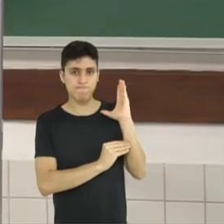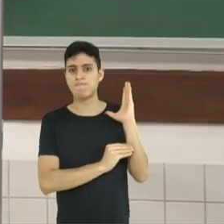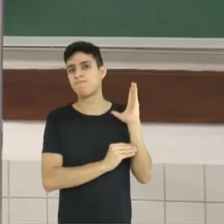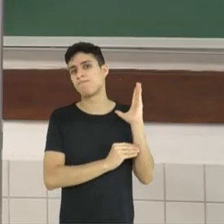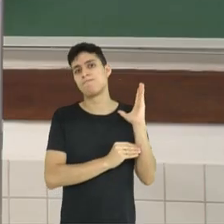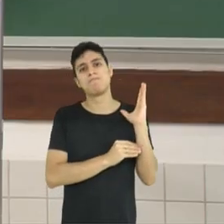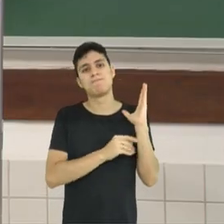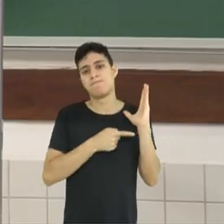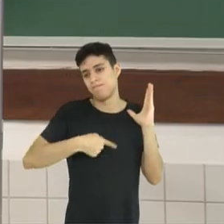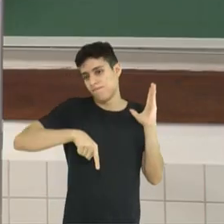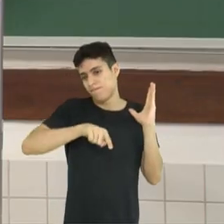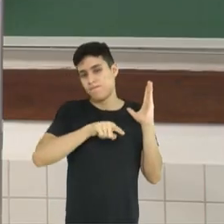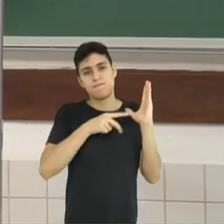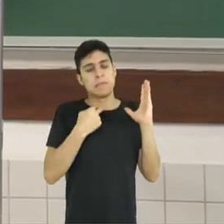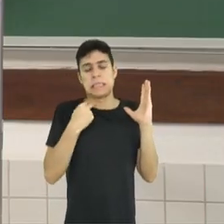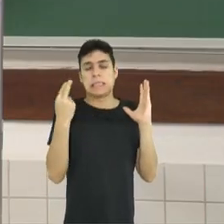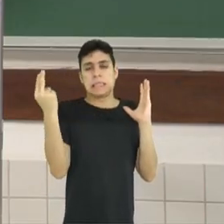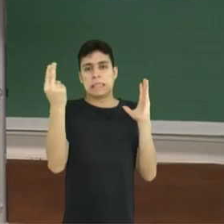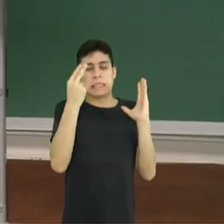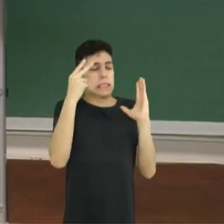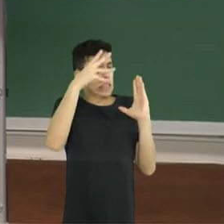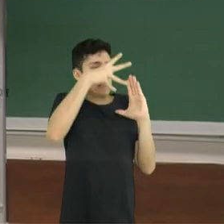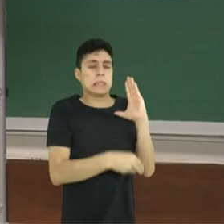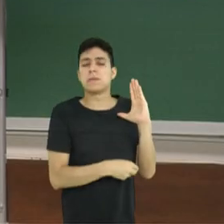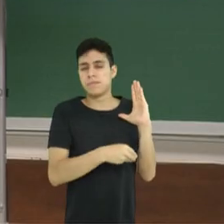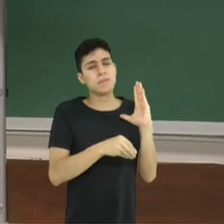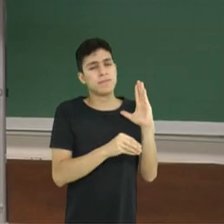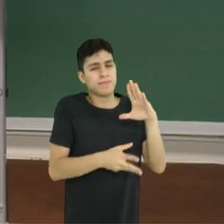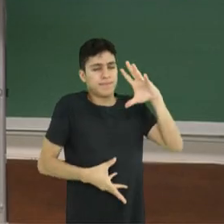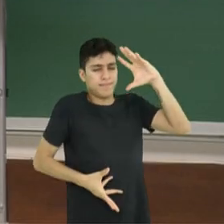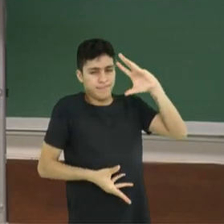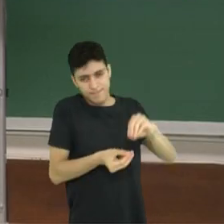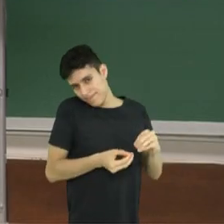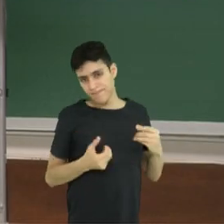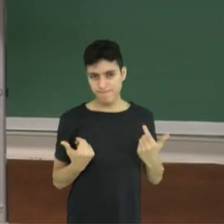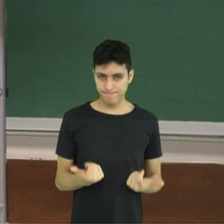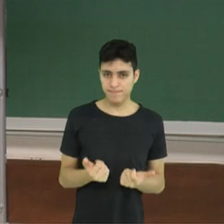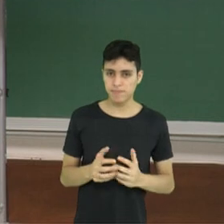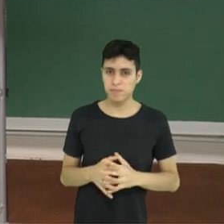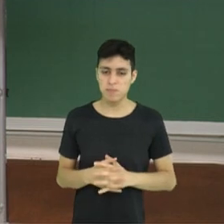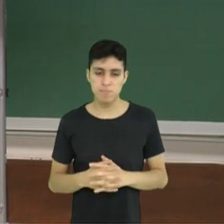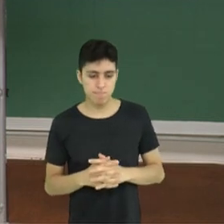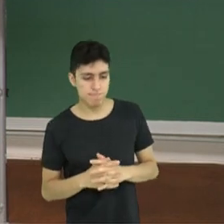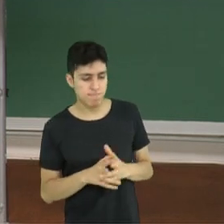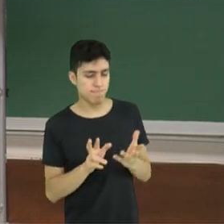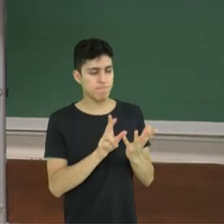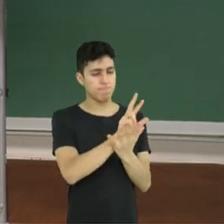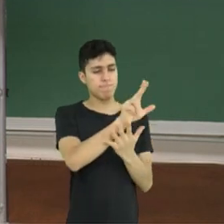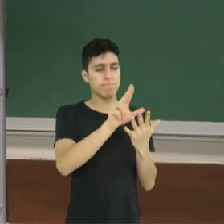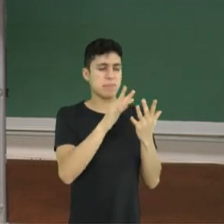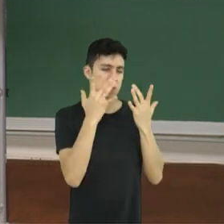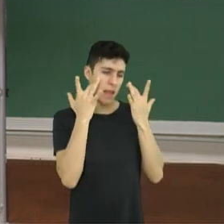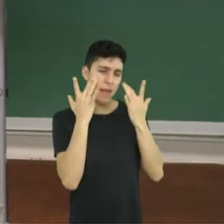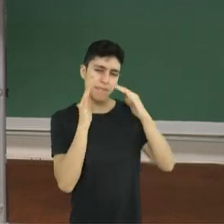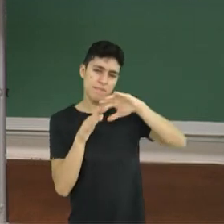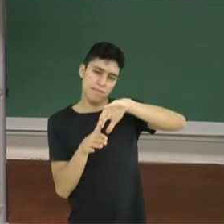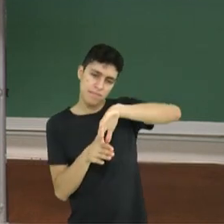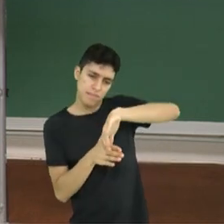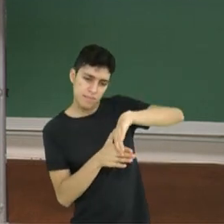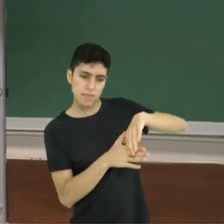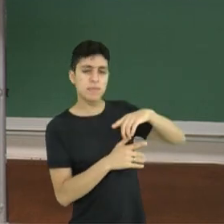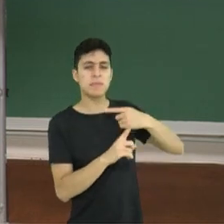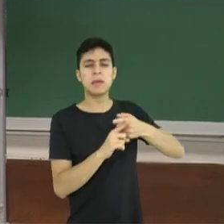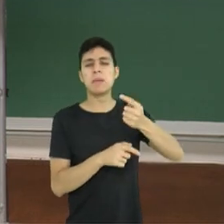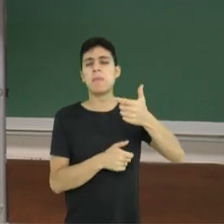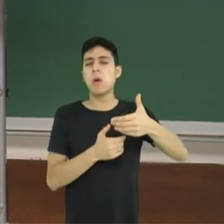e a gente não vai falar de todos que a gente trabalhou dessas todas essas aulas desse trimestre né inclusive o teatro a gente vai deixar o pouquinho de lado porque